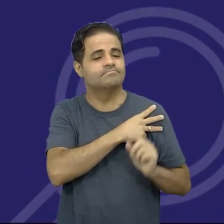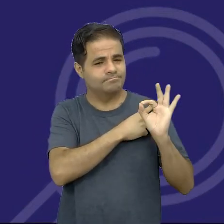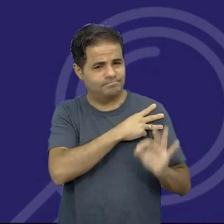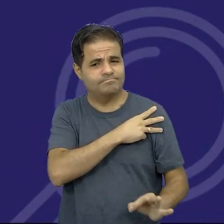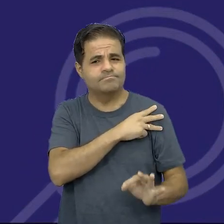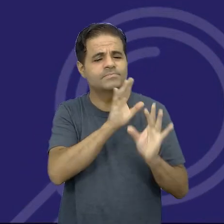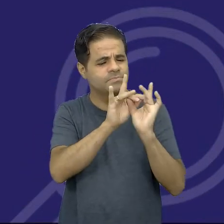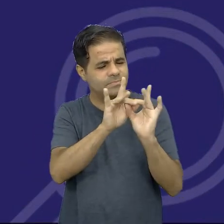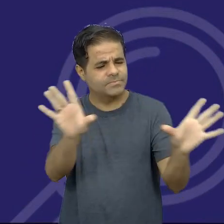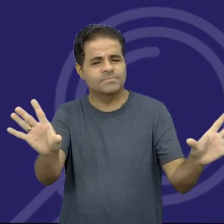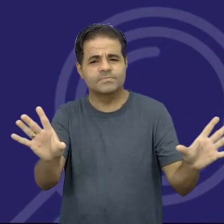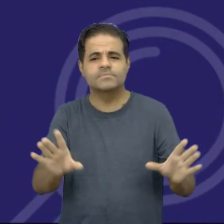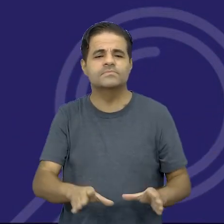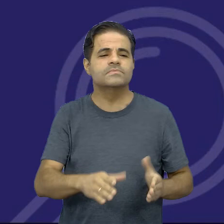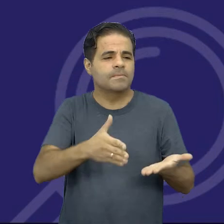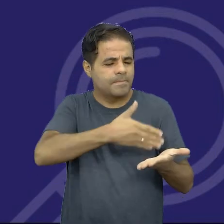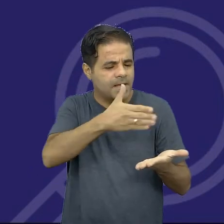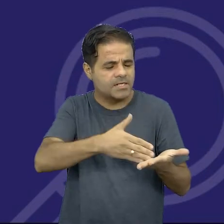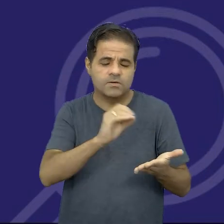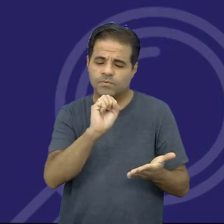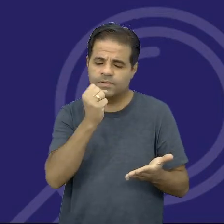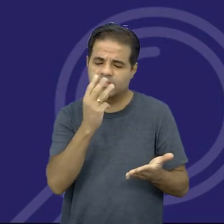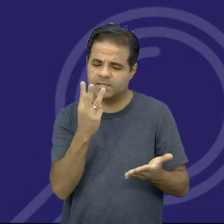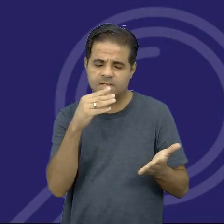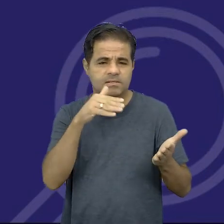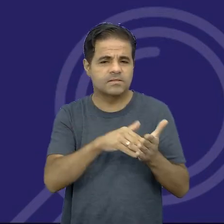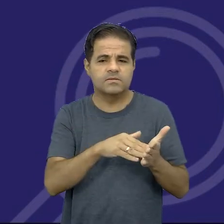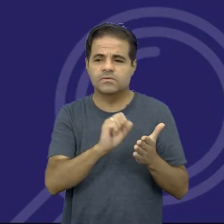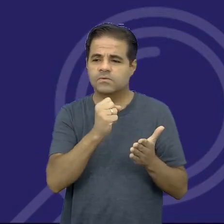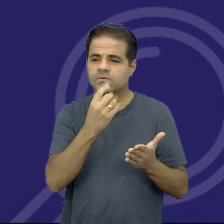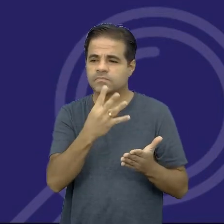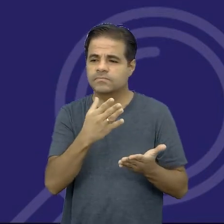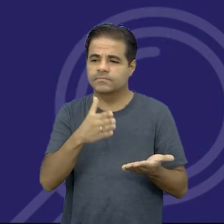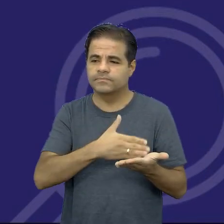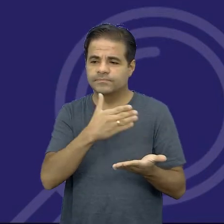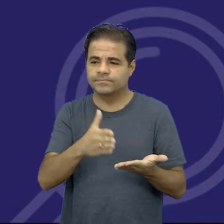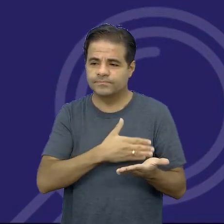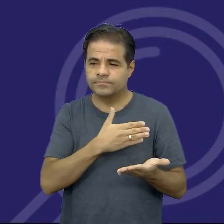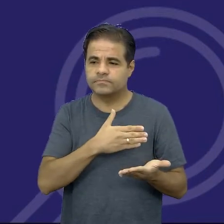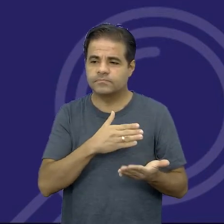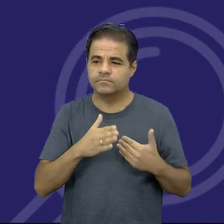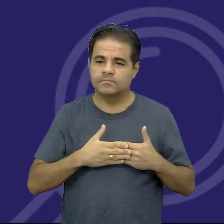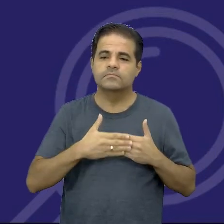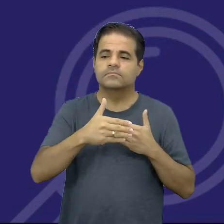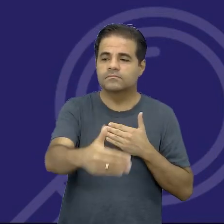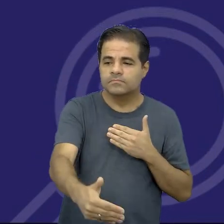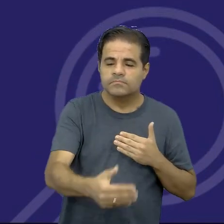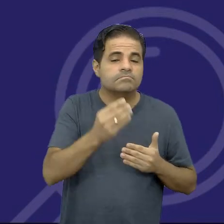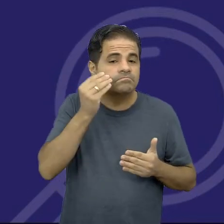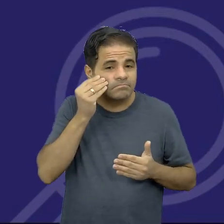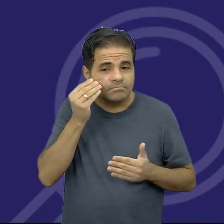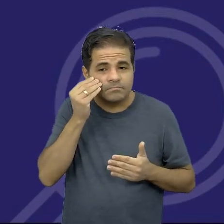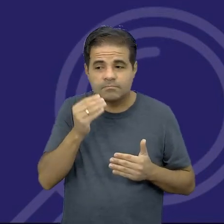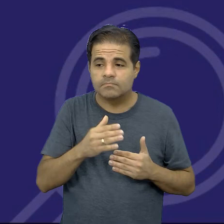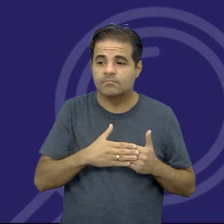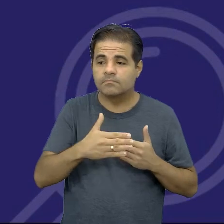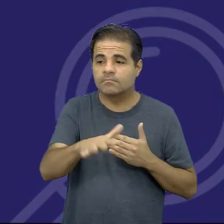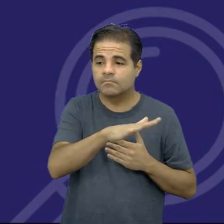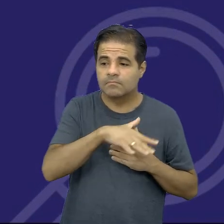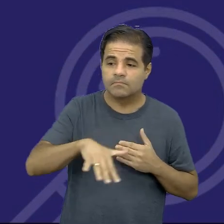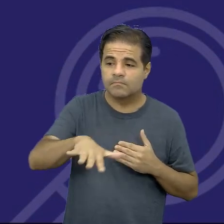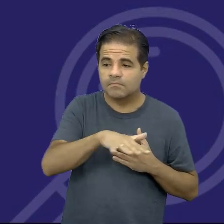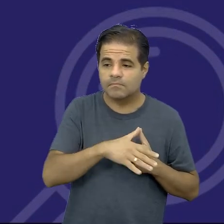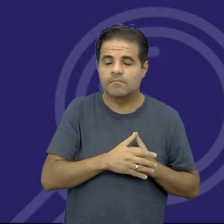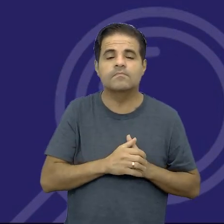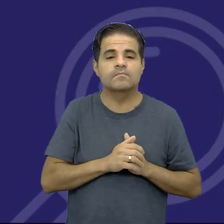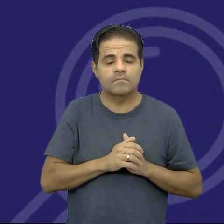está disponível entre as páginas 83 e 84 do Caderno do Aluno desse primeiro bimestre. Então, percebam